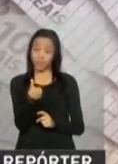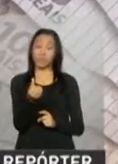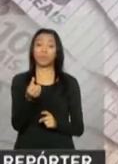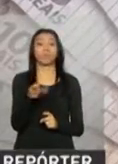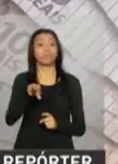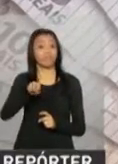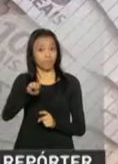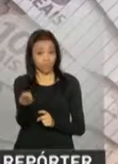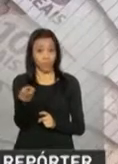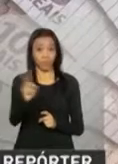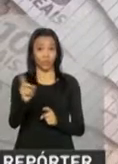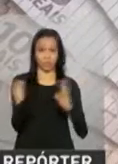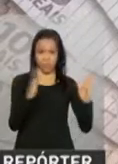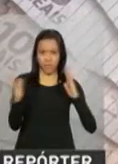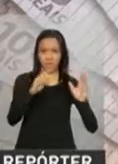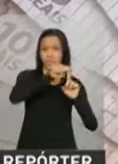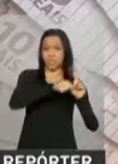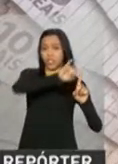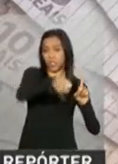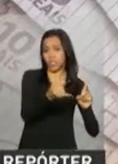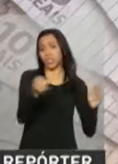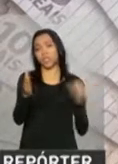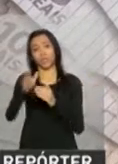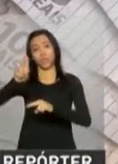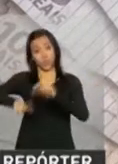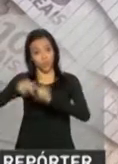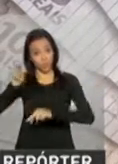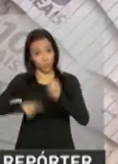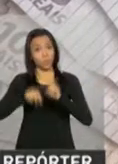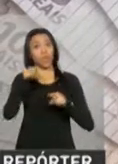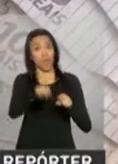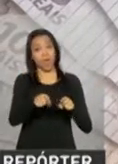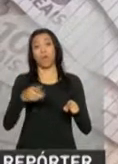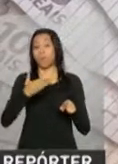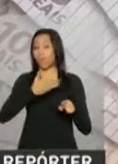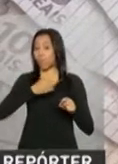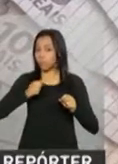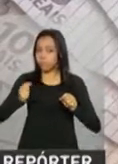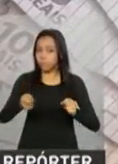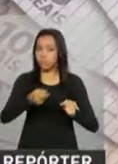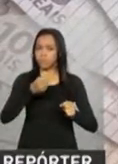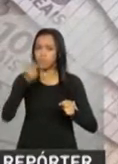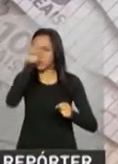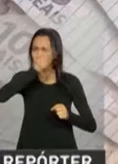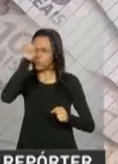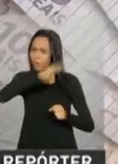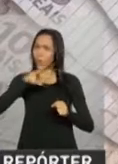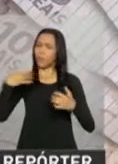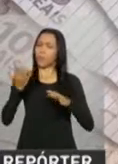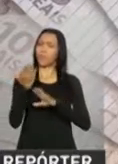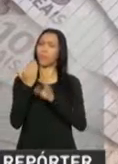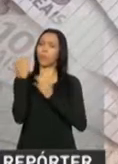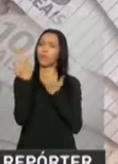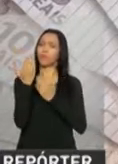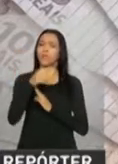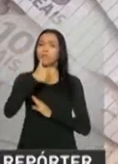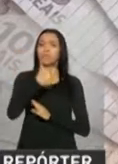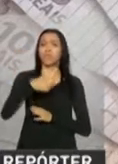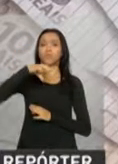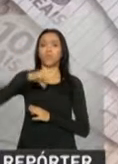entre janeiro e junho deste ano é o maior para um primeiro semestre desde o início da série histórica em 1989